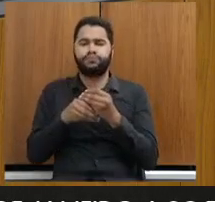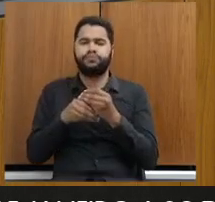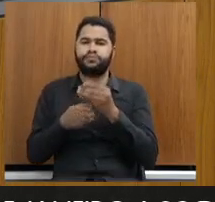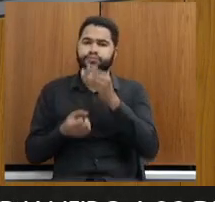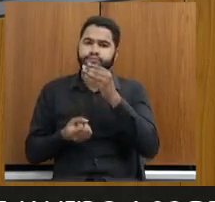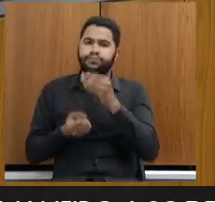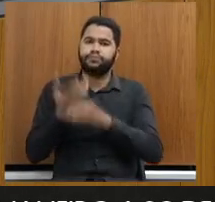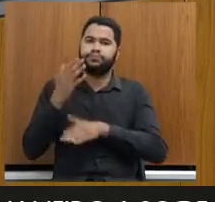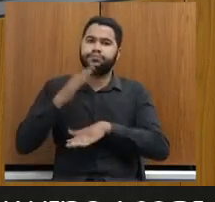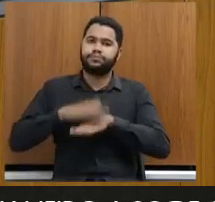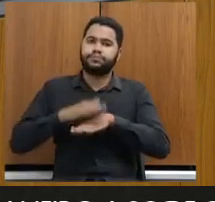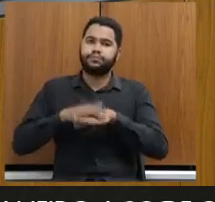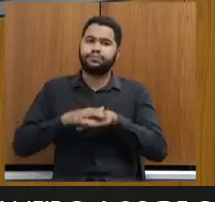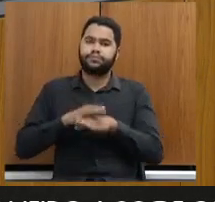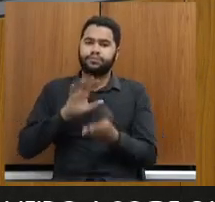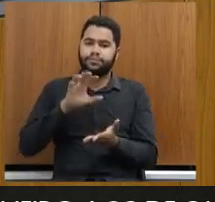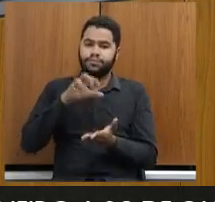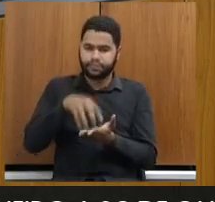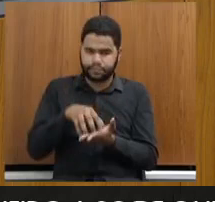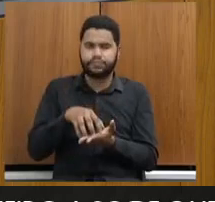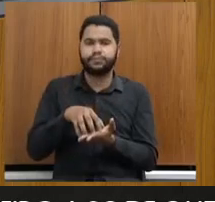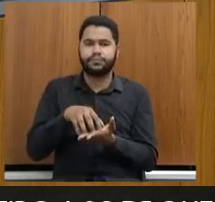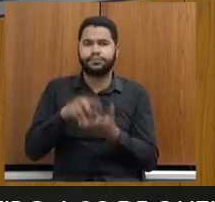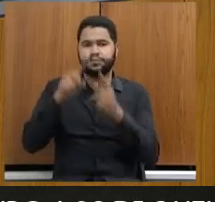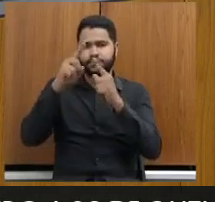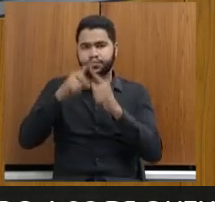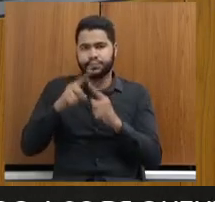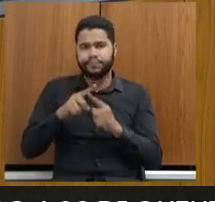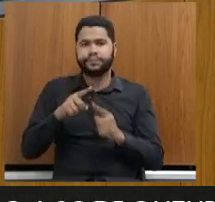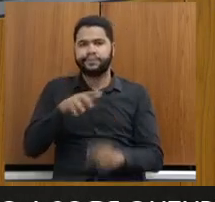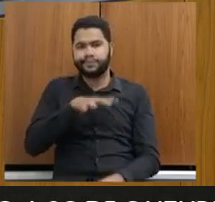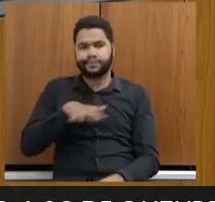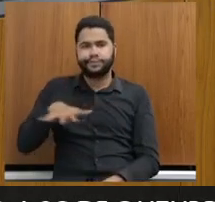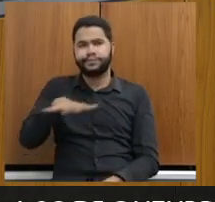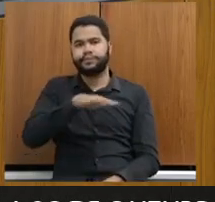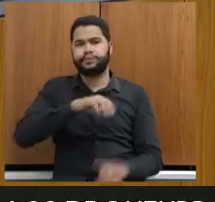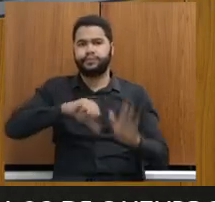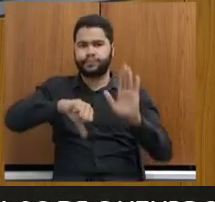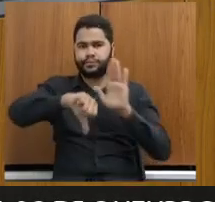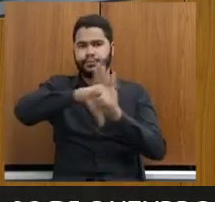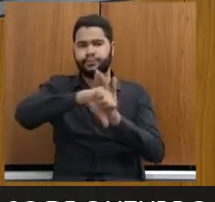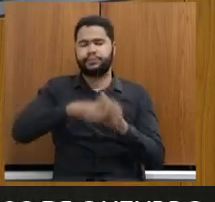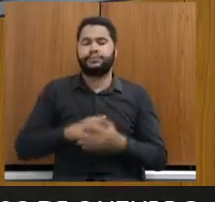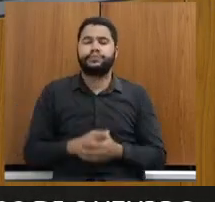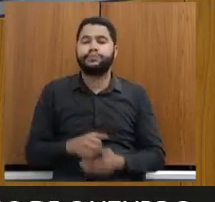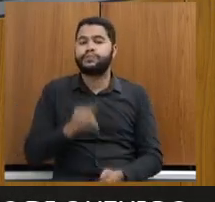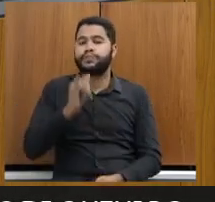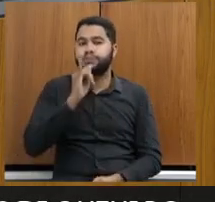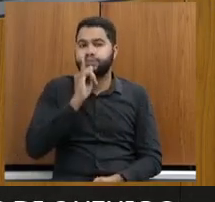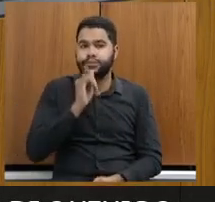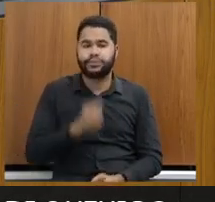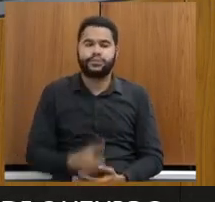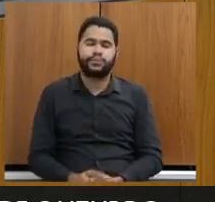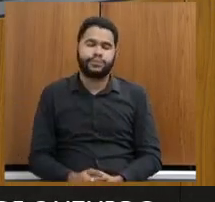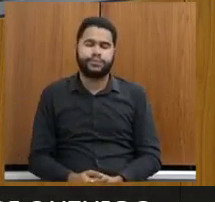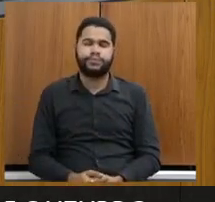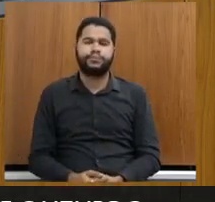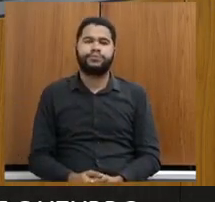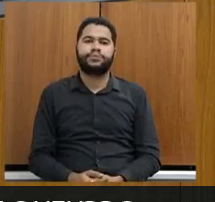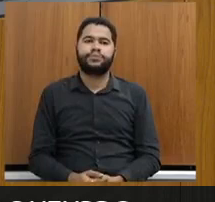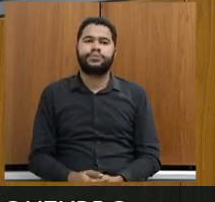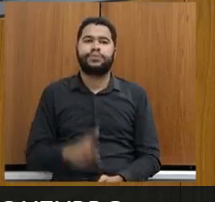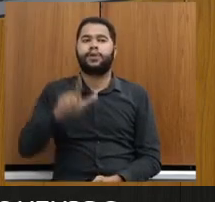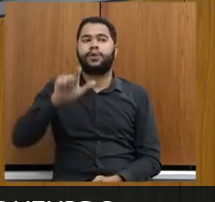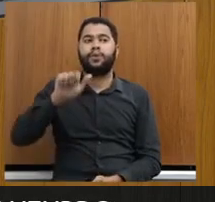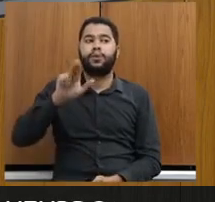elaborados pelo nosso setor técnico Regional criminalmente por exemplo o